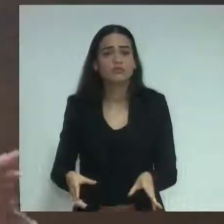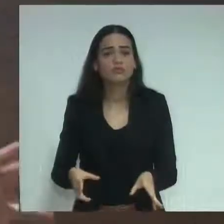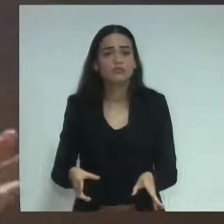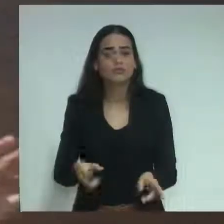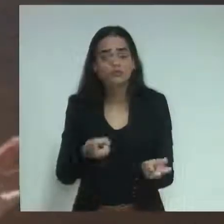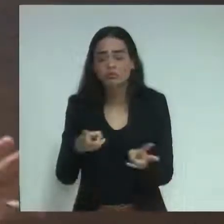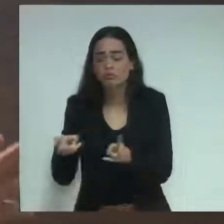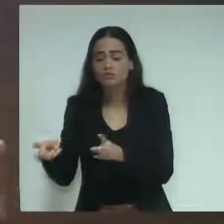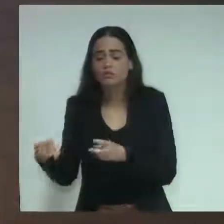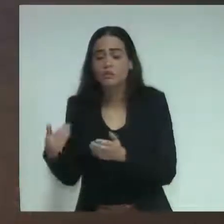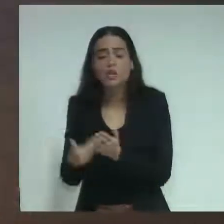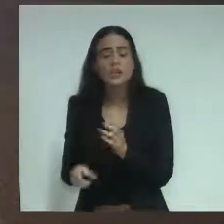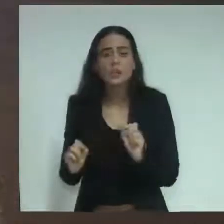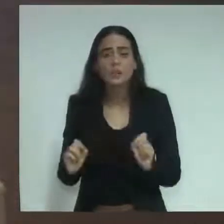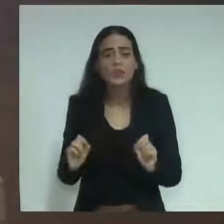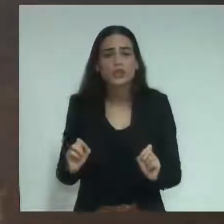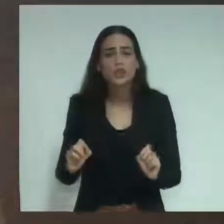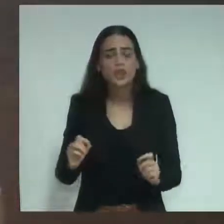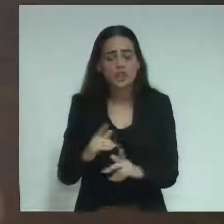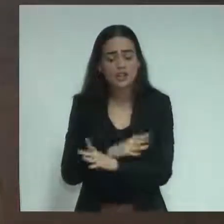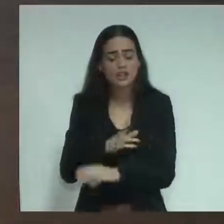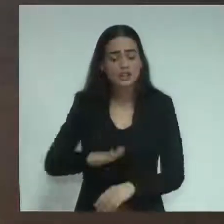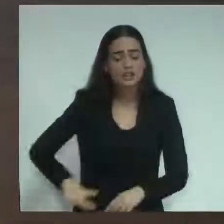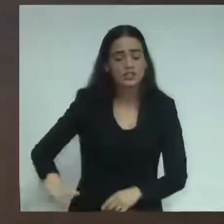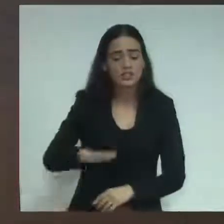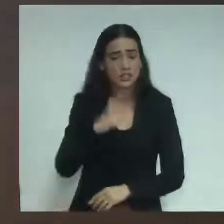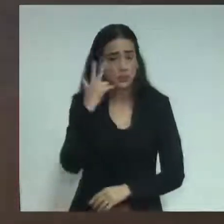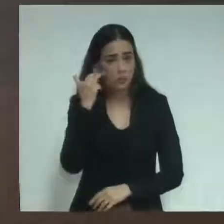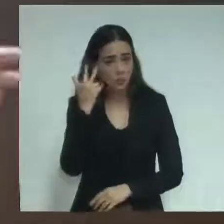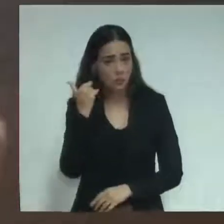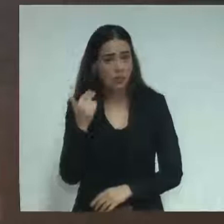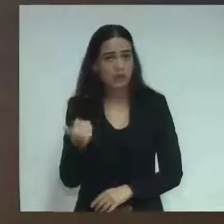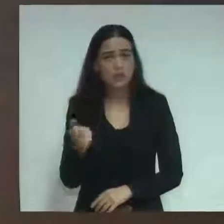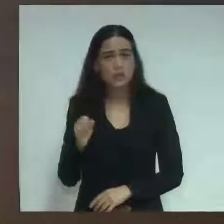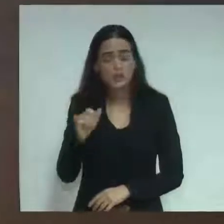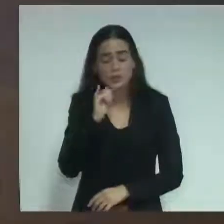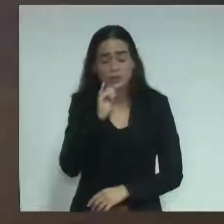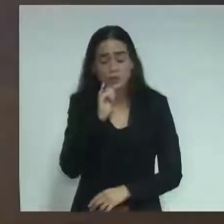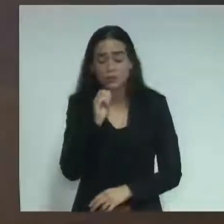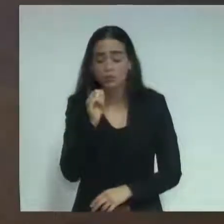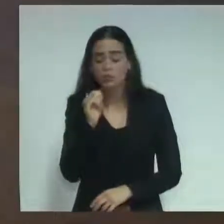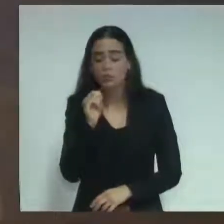Está tudo tranquilo na cidade? Não tem nenhum tipo de gasto excessivo?